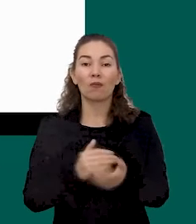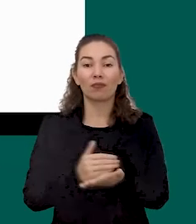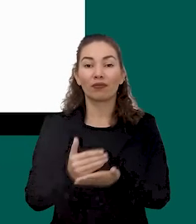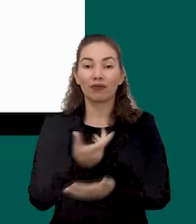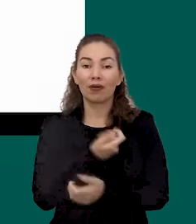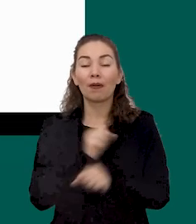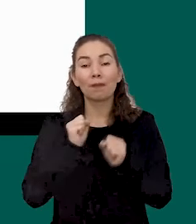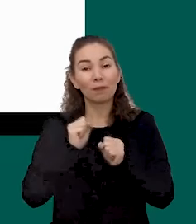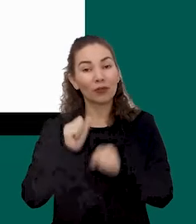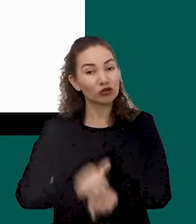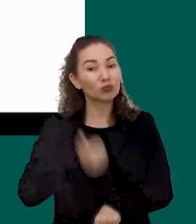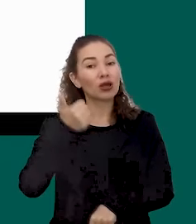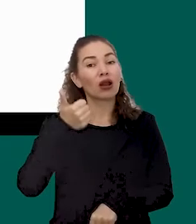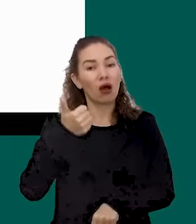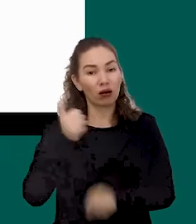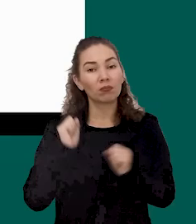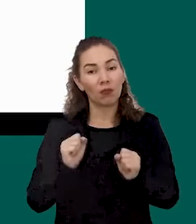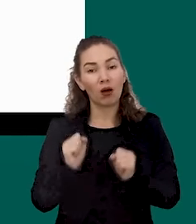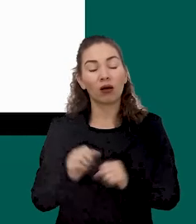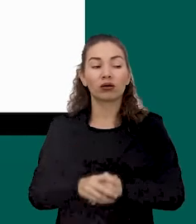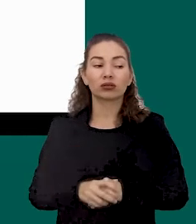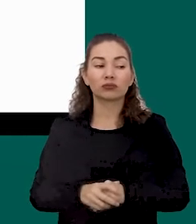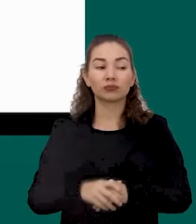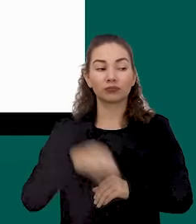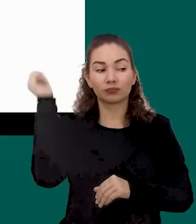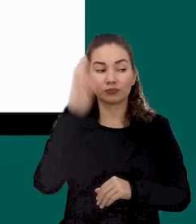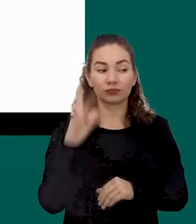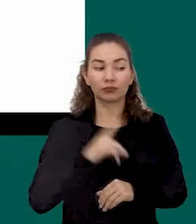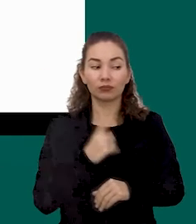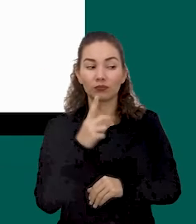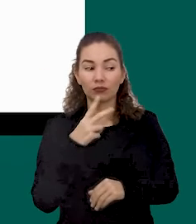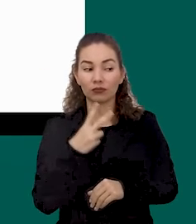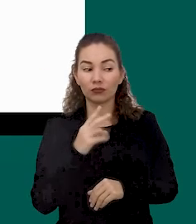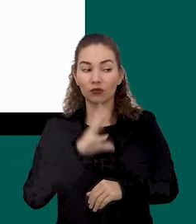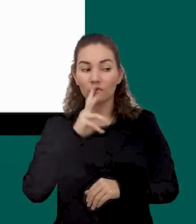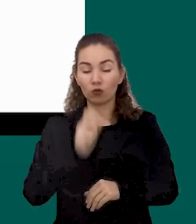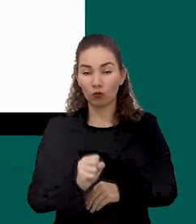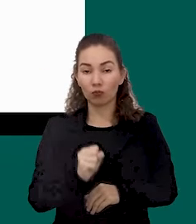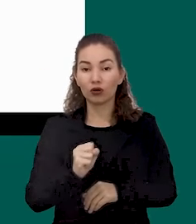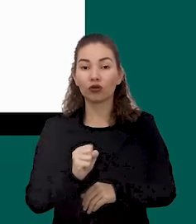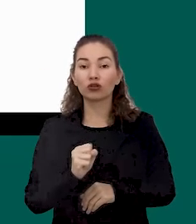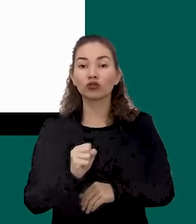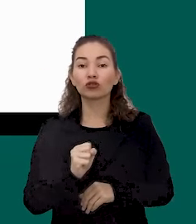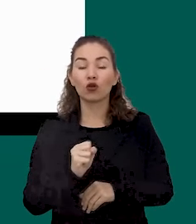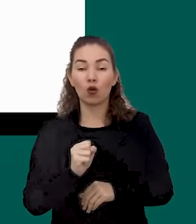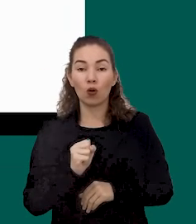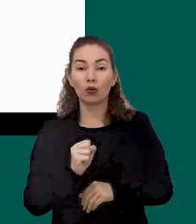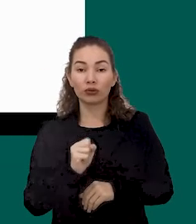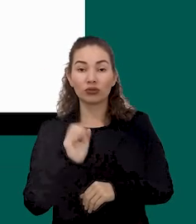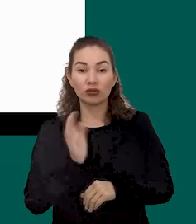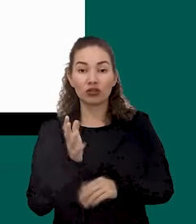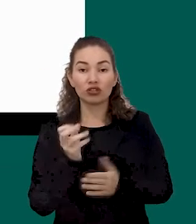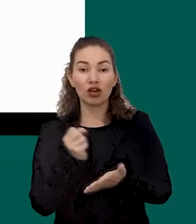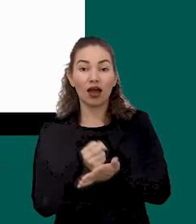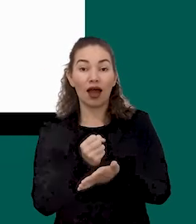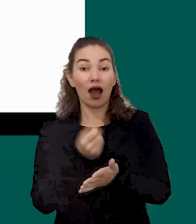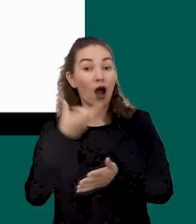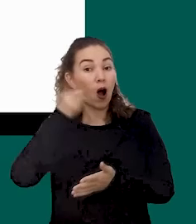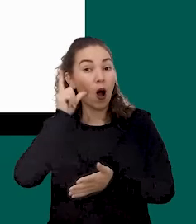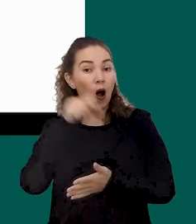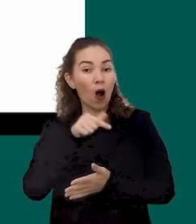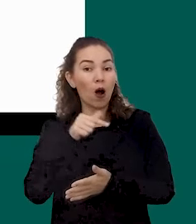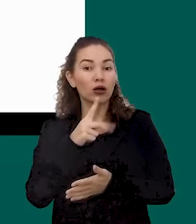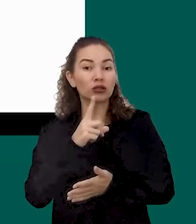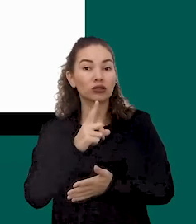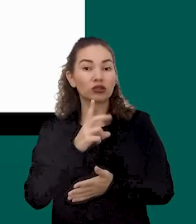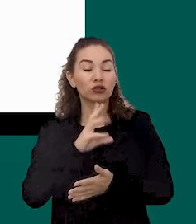ser muito melhor do que tem sido. O Brasil, então, tem 12 milhões de casos registrados de Covid, esses dados são de ontem, tá? E